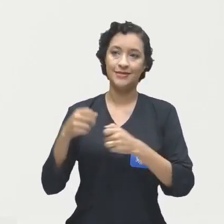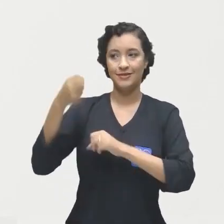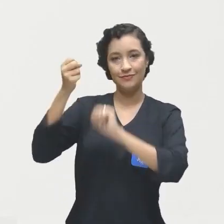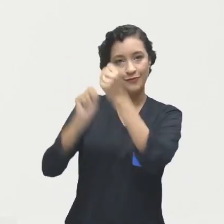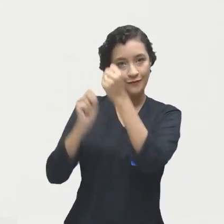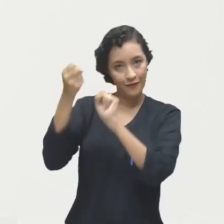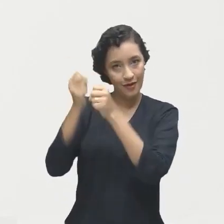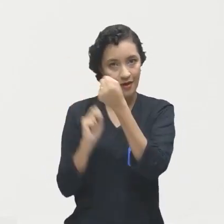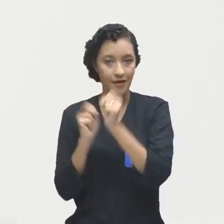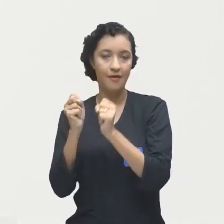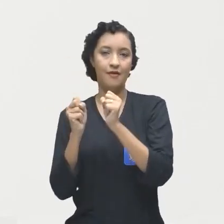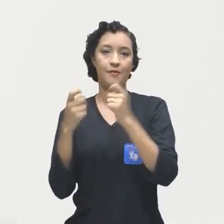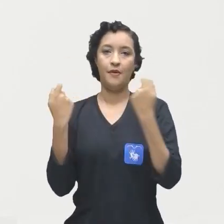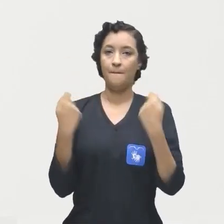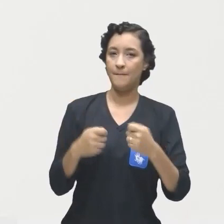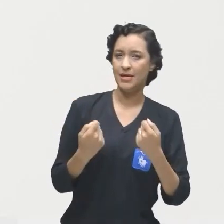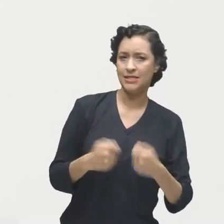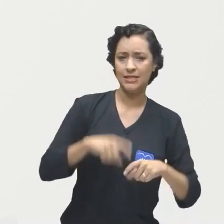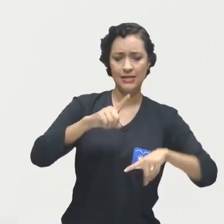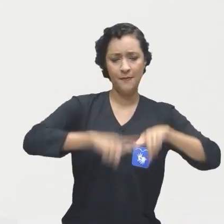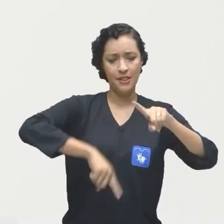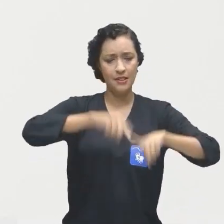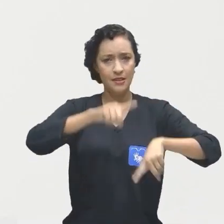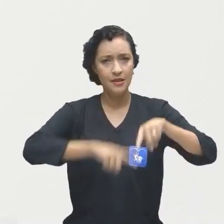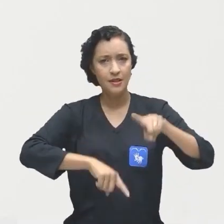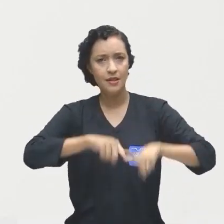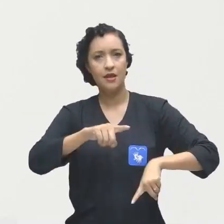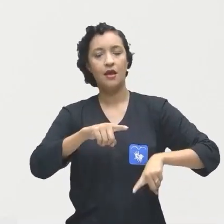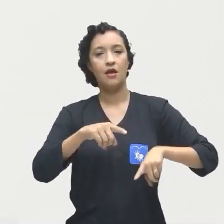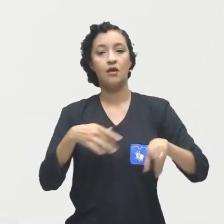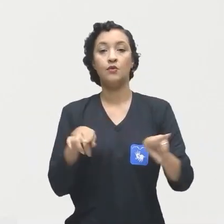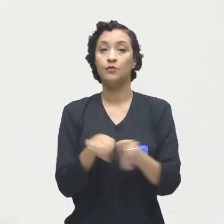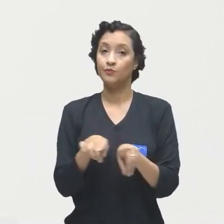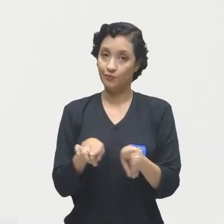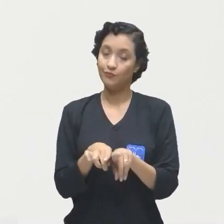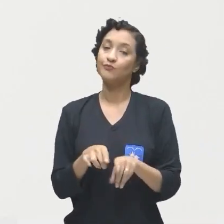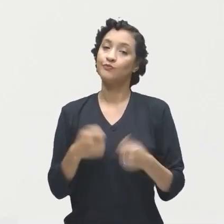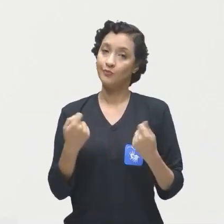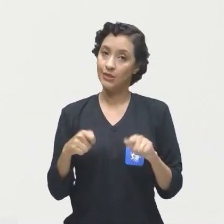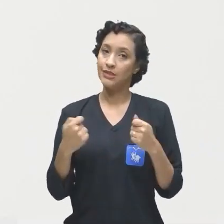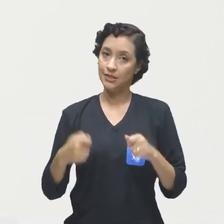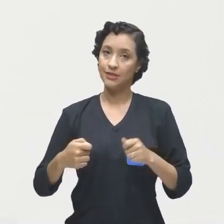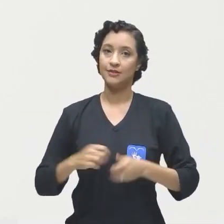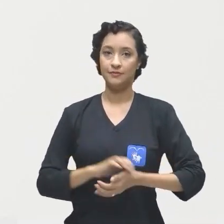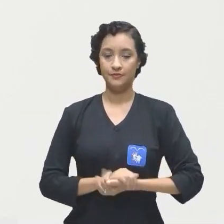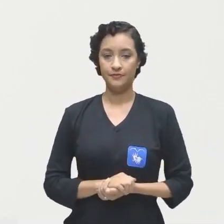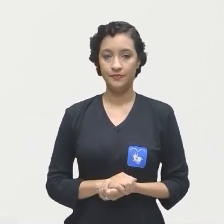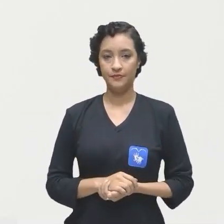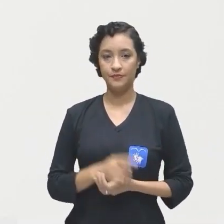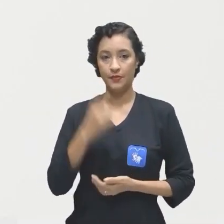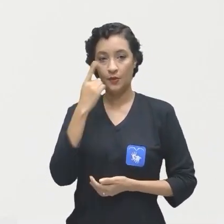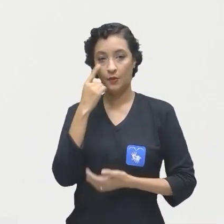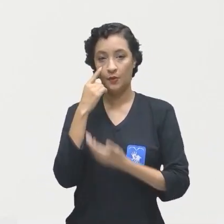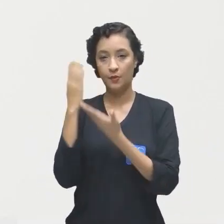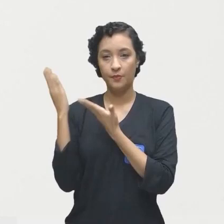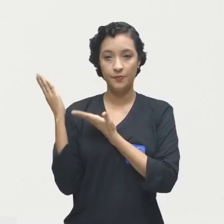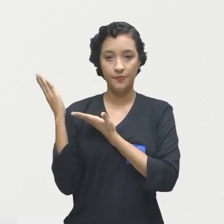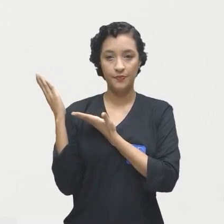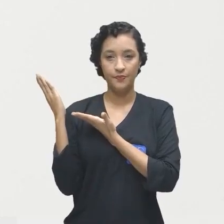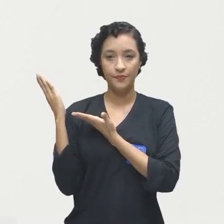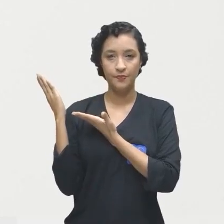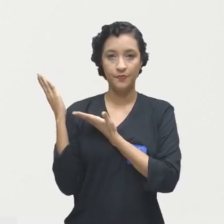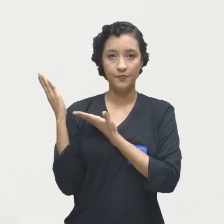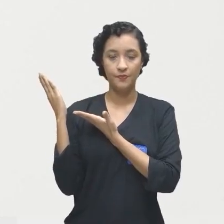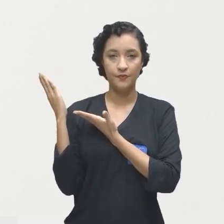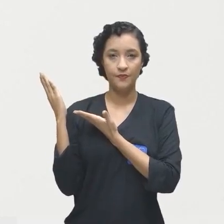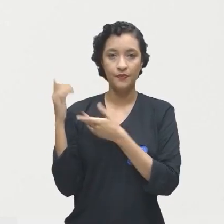máquinas, de equipamentos e as fábricas. Esses três elementos vão formar os bens